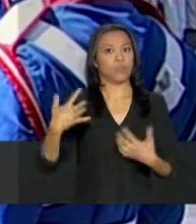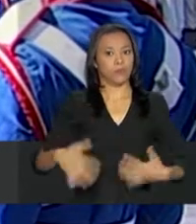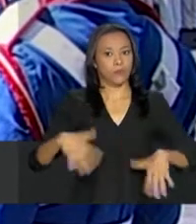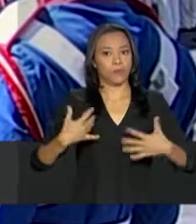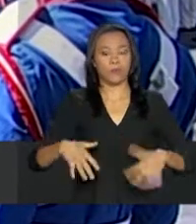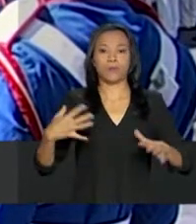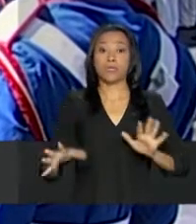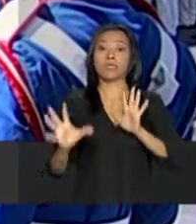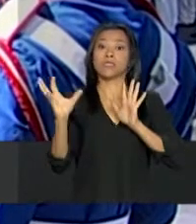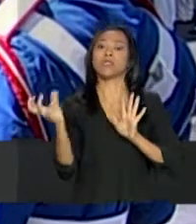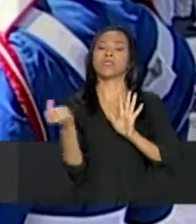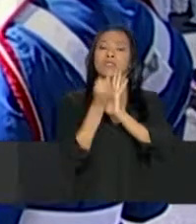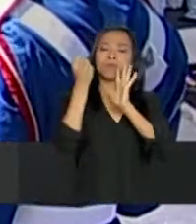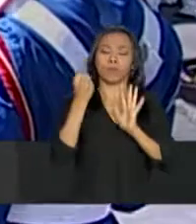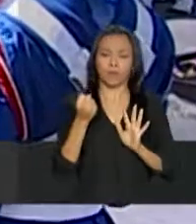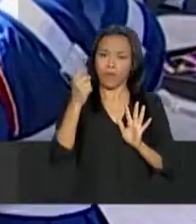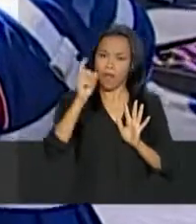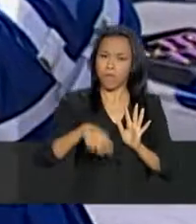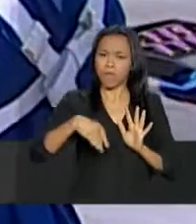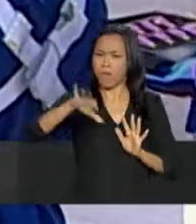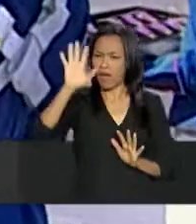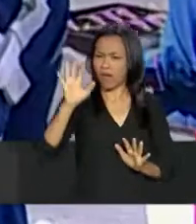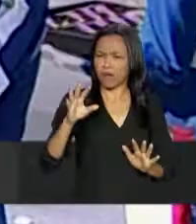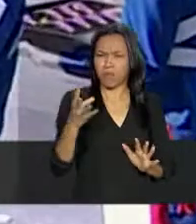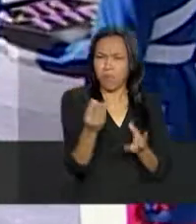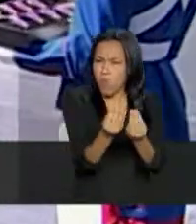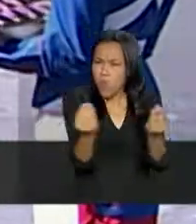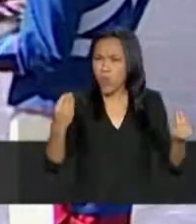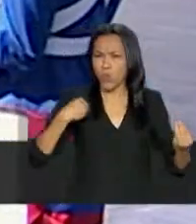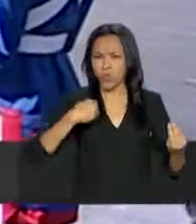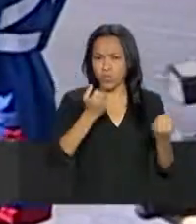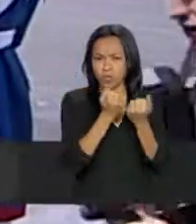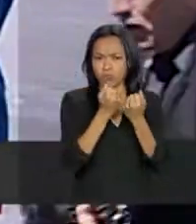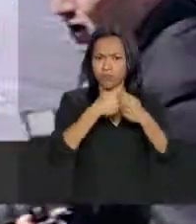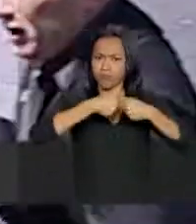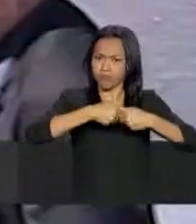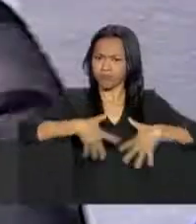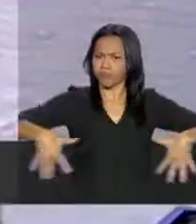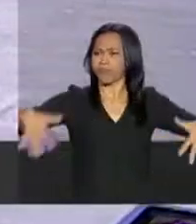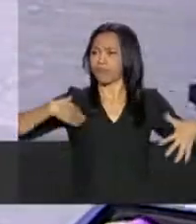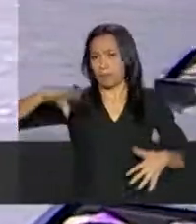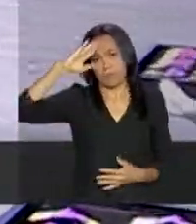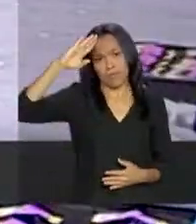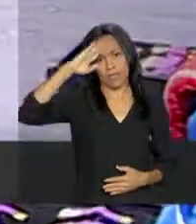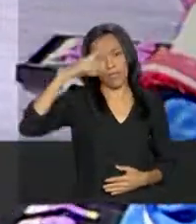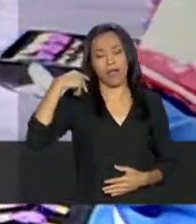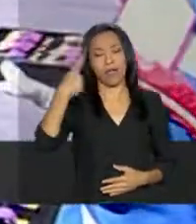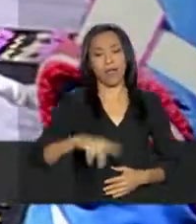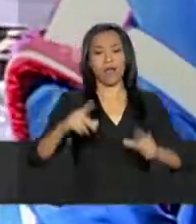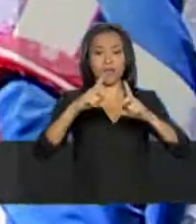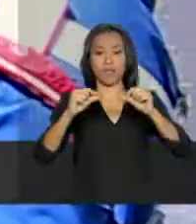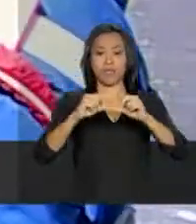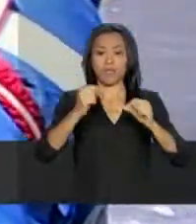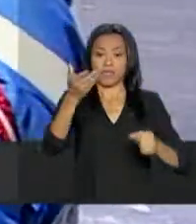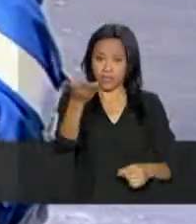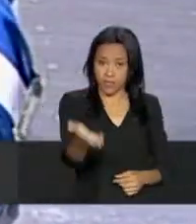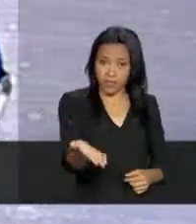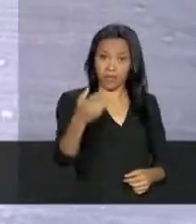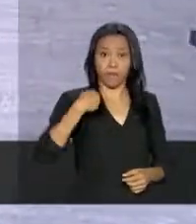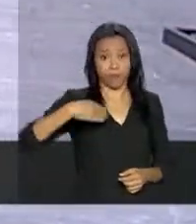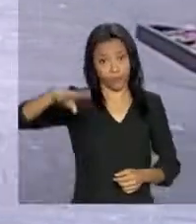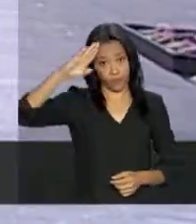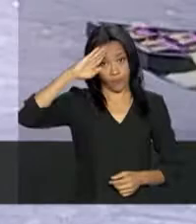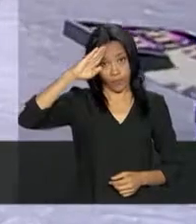São mais de 1.700 militares participando desse evento aqui em Brasília. O Exército